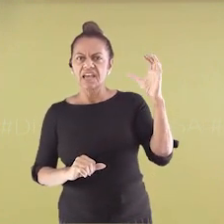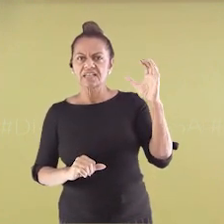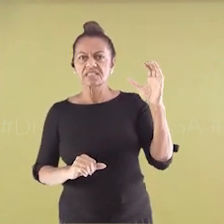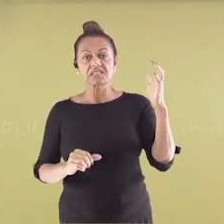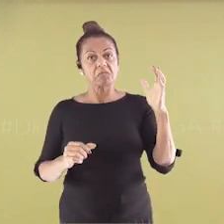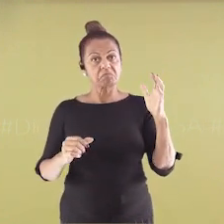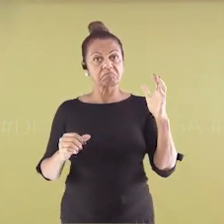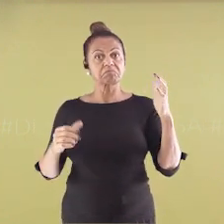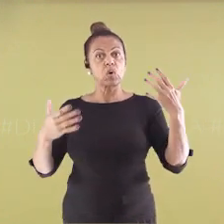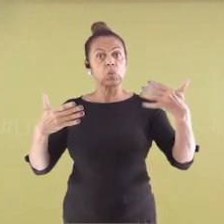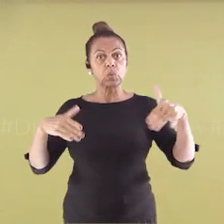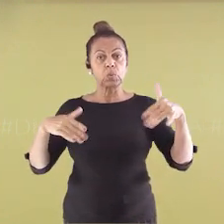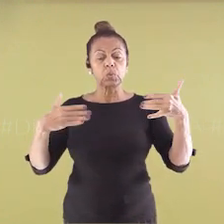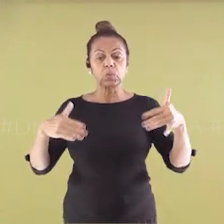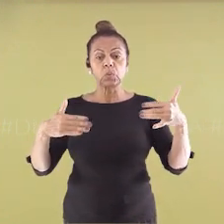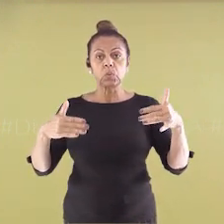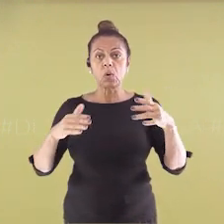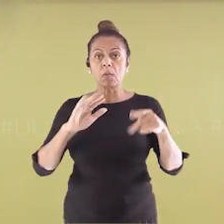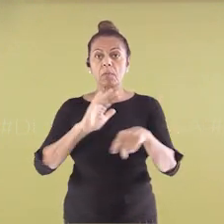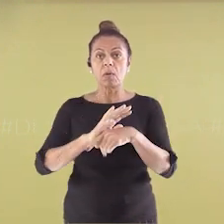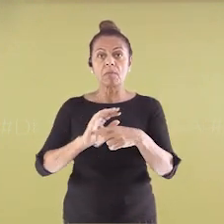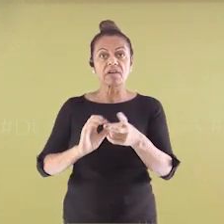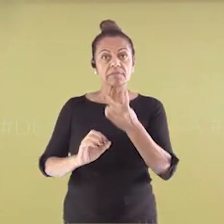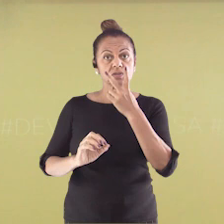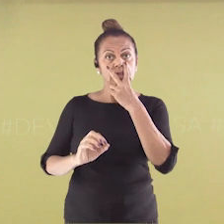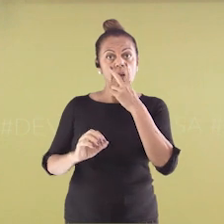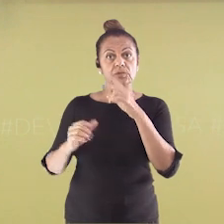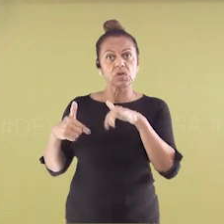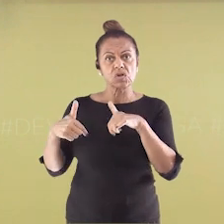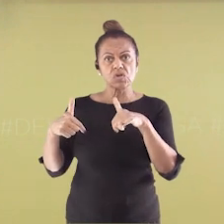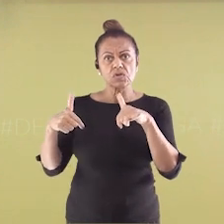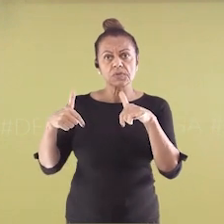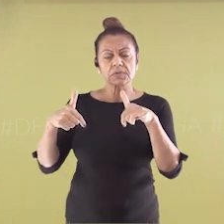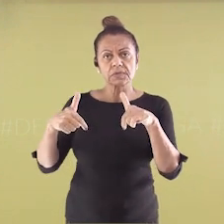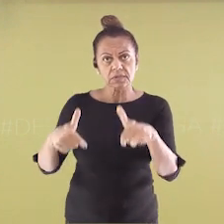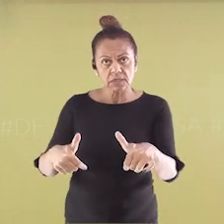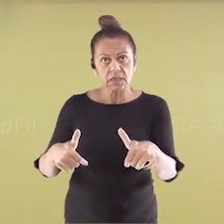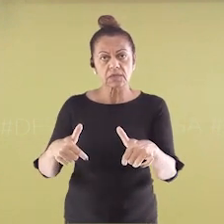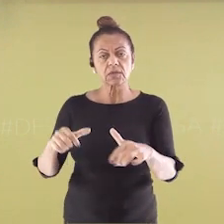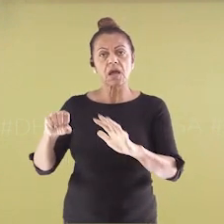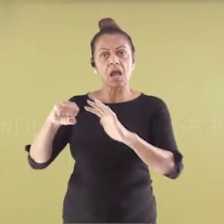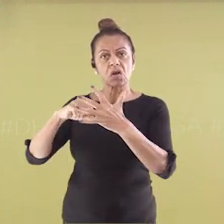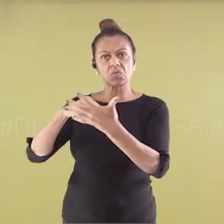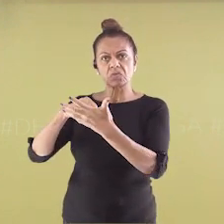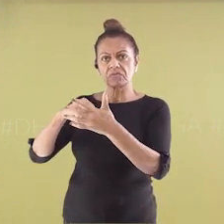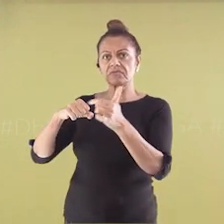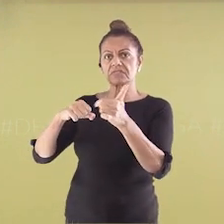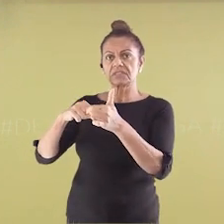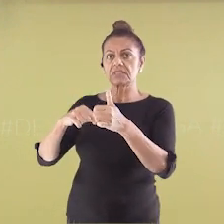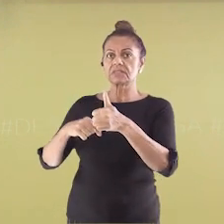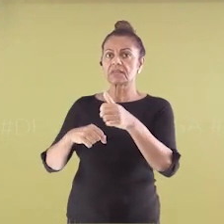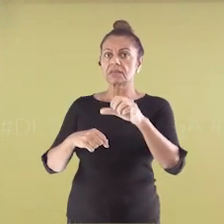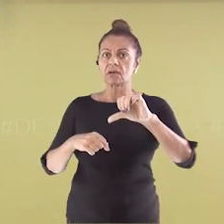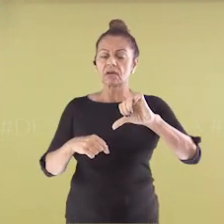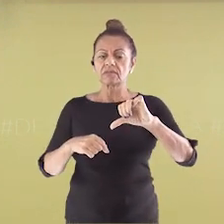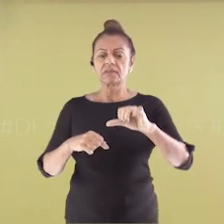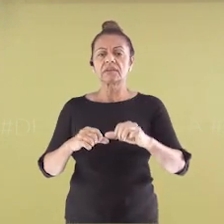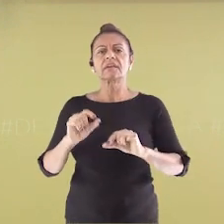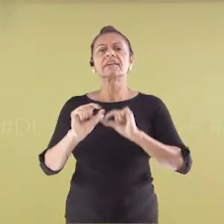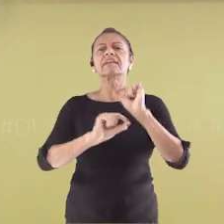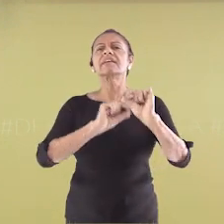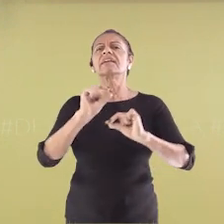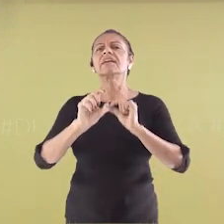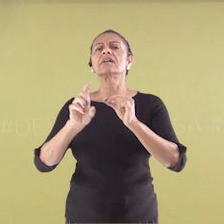da ciência. Capixabas criam novas tecnologias na luta mundial contra a Covid-19. Vejam que o